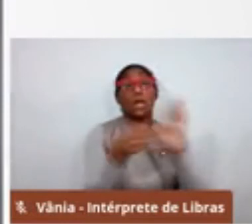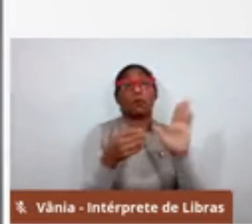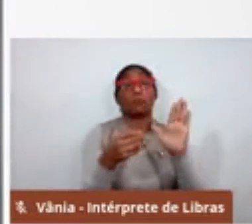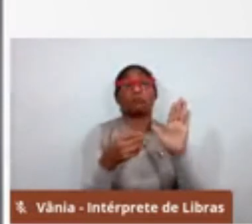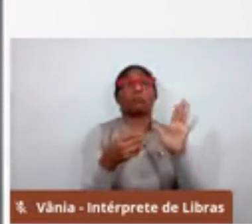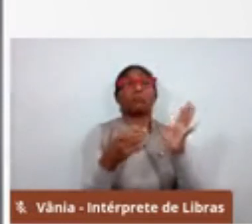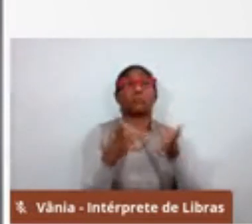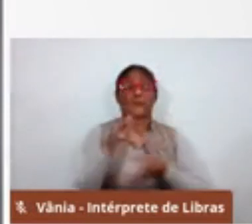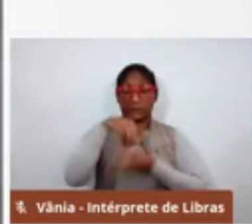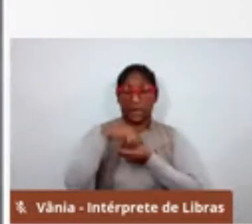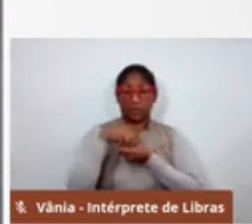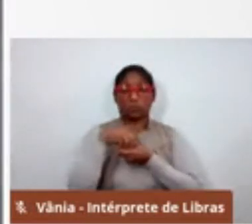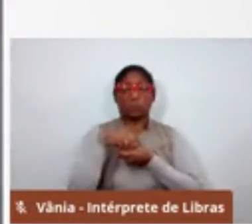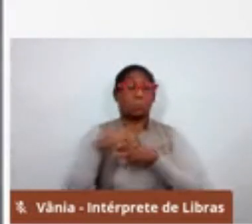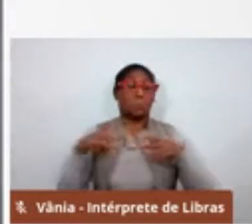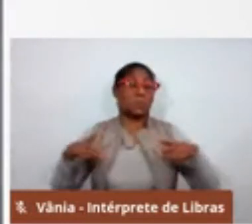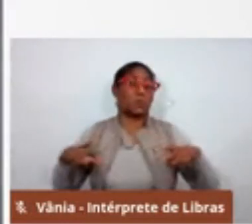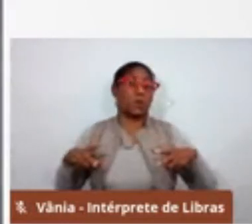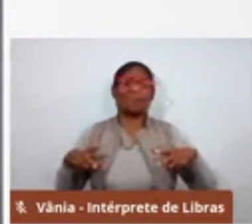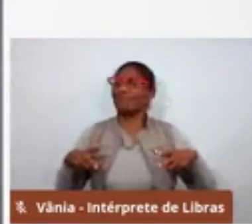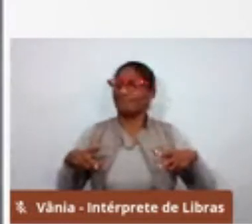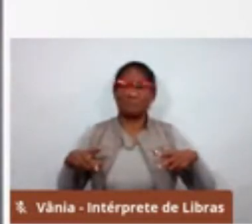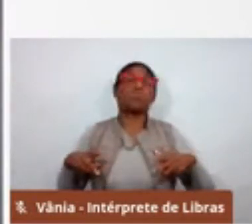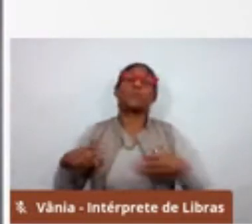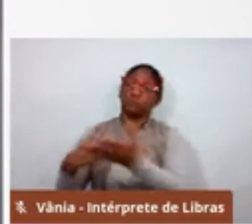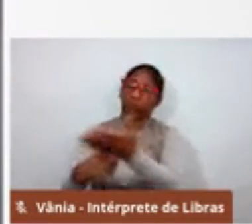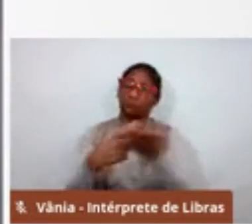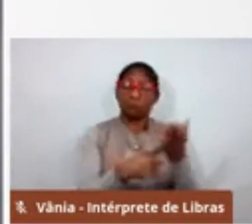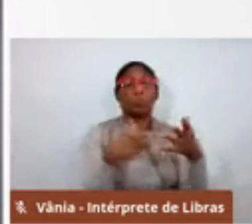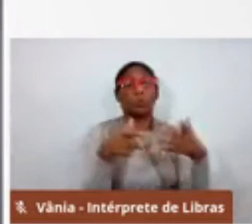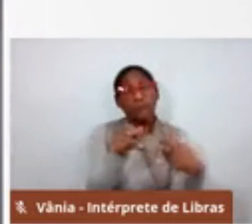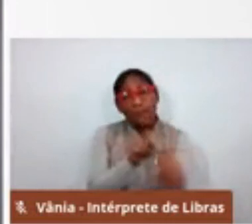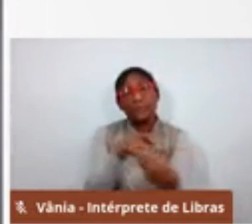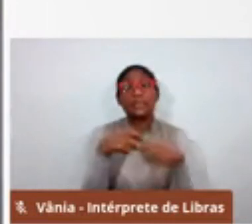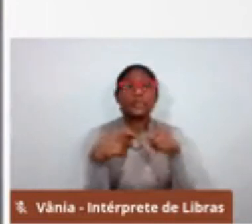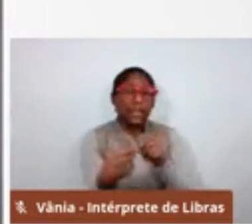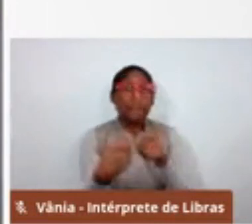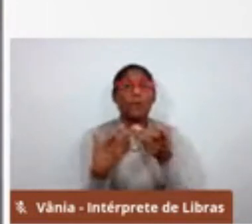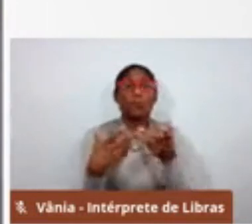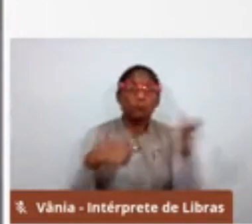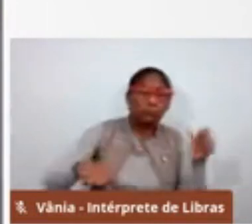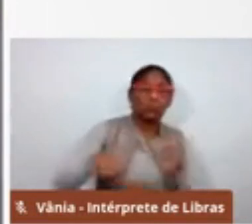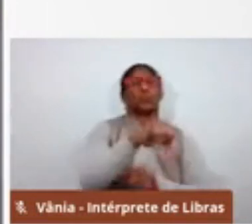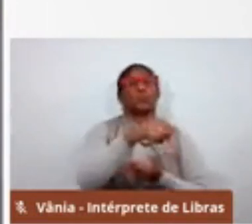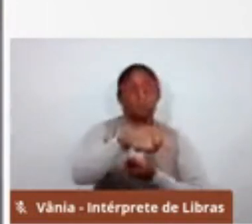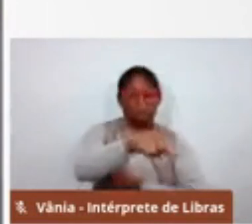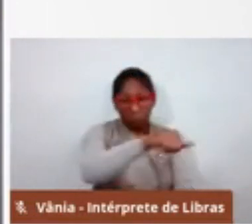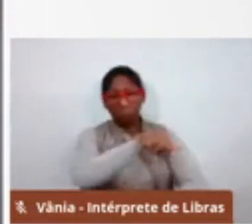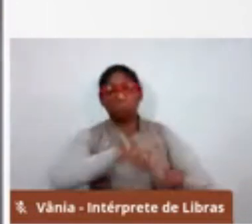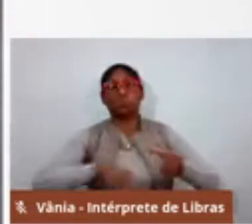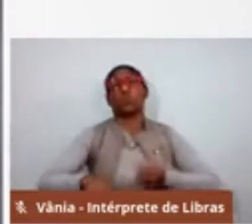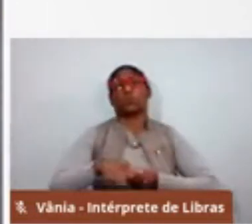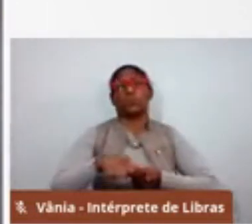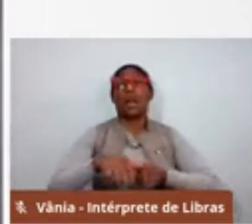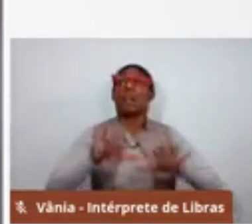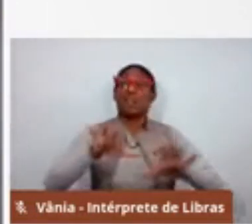de um gabinete, deve buscar a pactuação, ele deve ter a flexibilidade que permita a ele ser resistente às